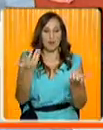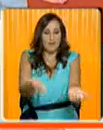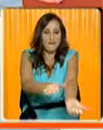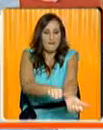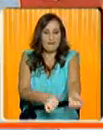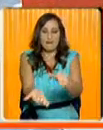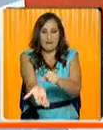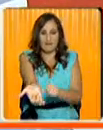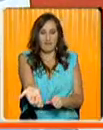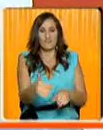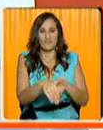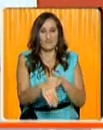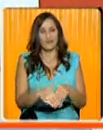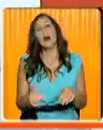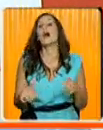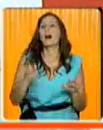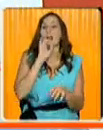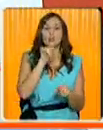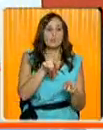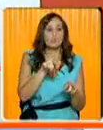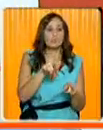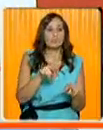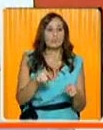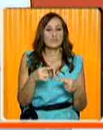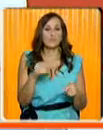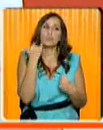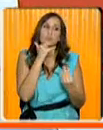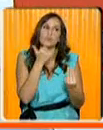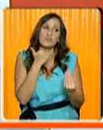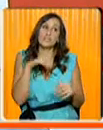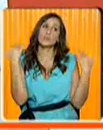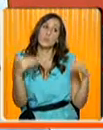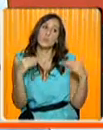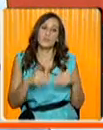pulsos, mas... Ai, és daquelas, tens de ver super feliz. Sou.